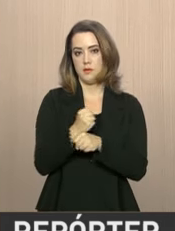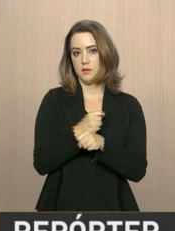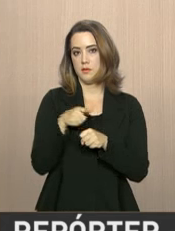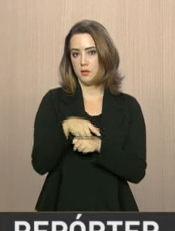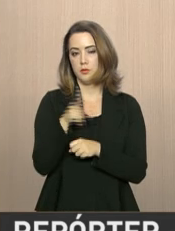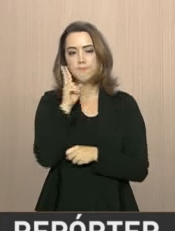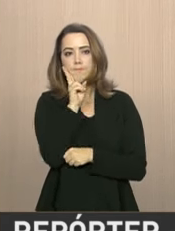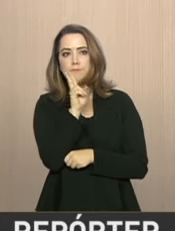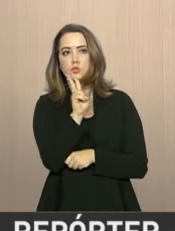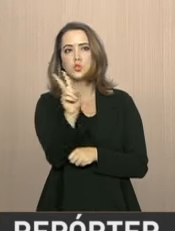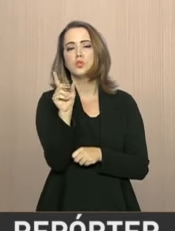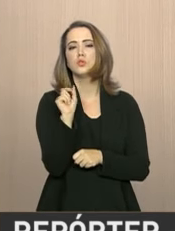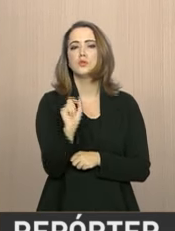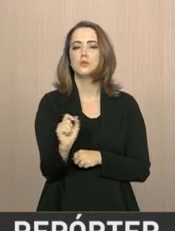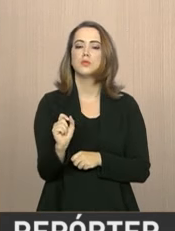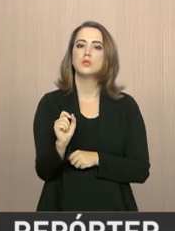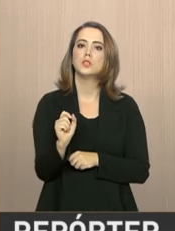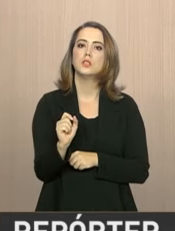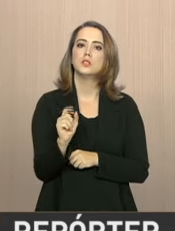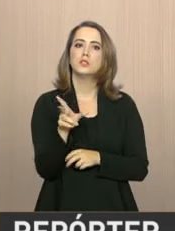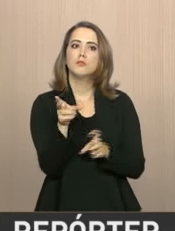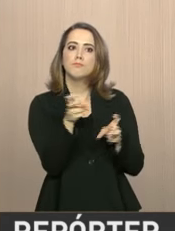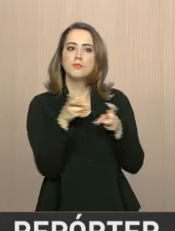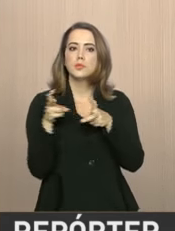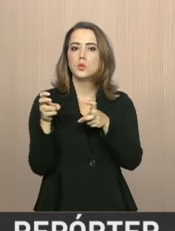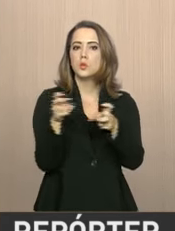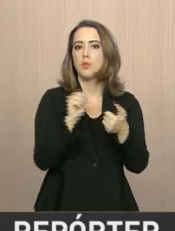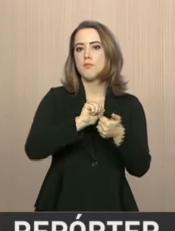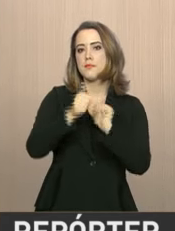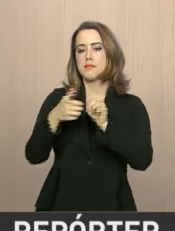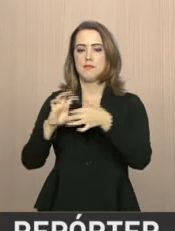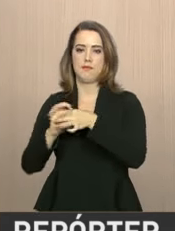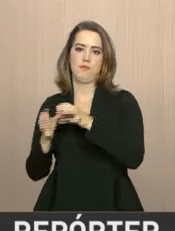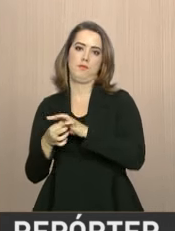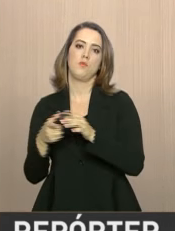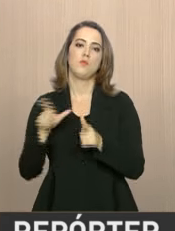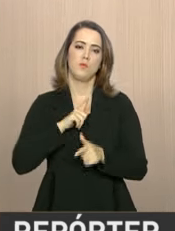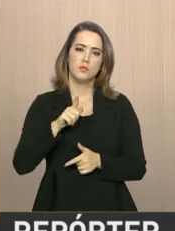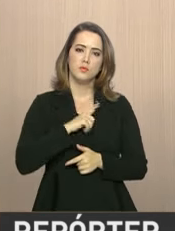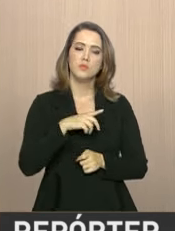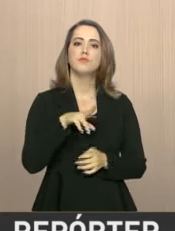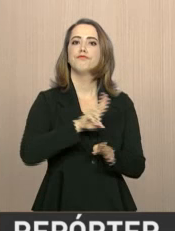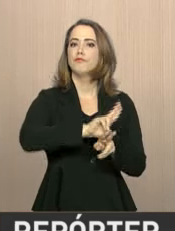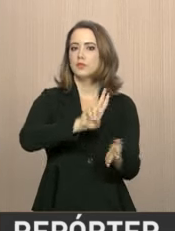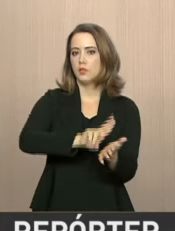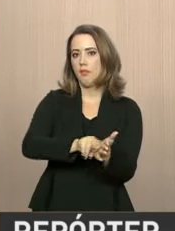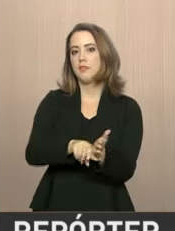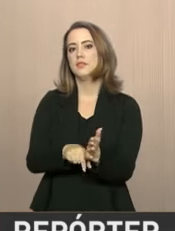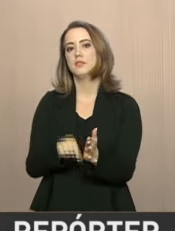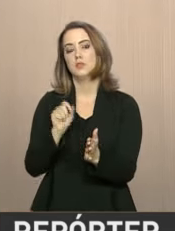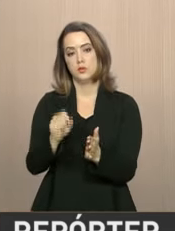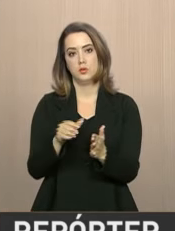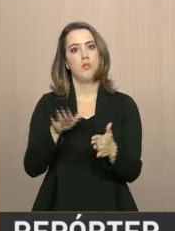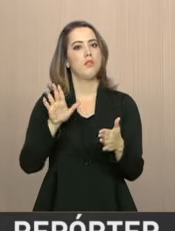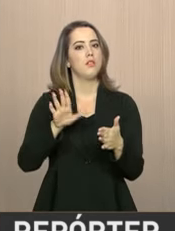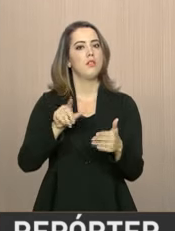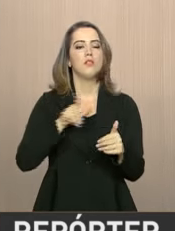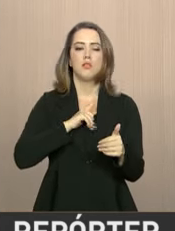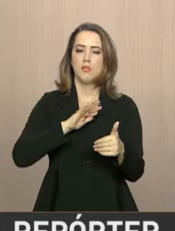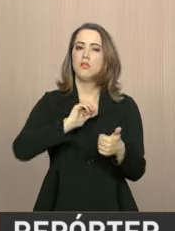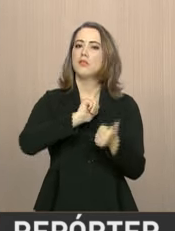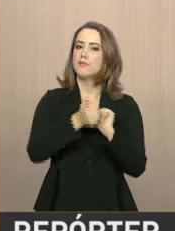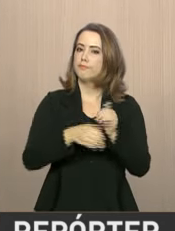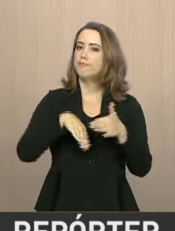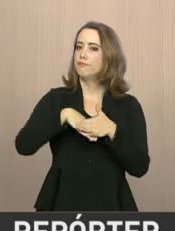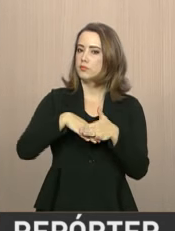a olimpíada com os atrativos turísticos que foram acrescentados pela copa do mundo com